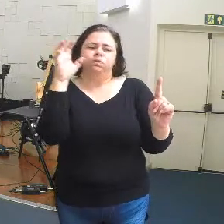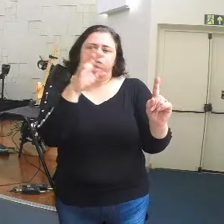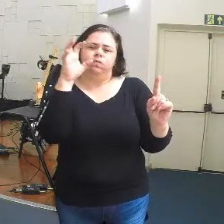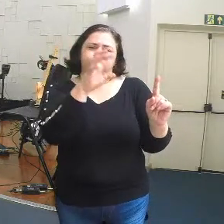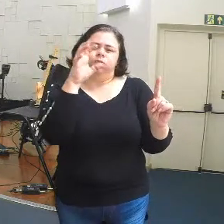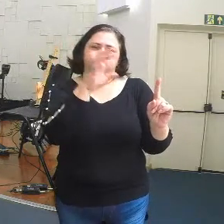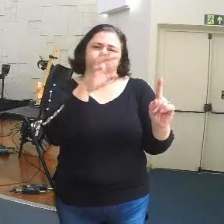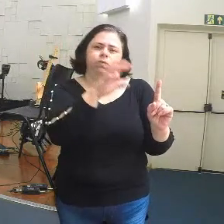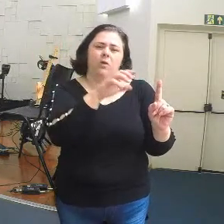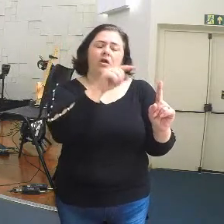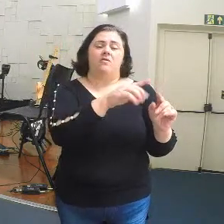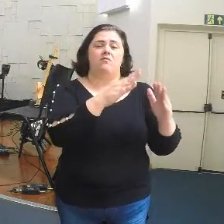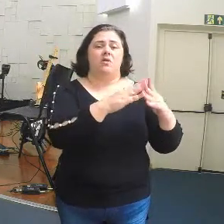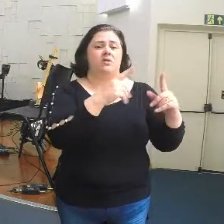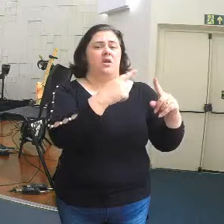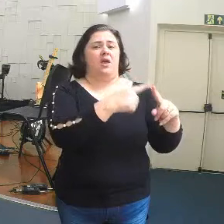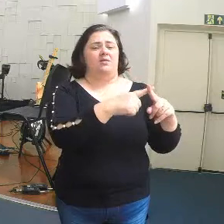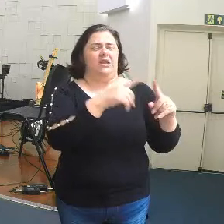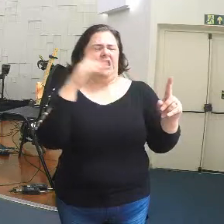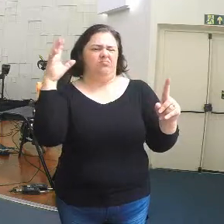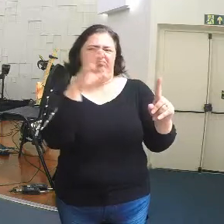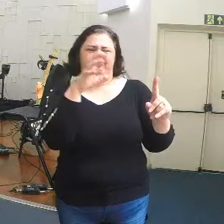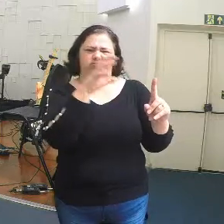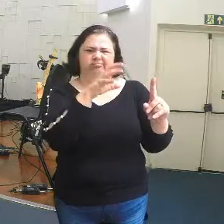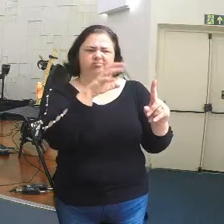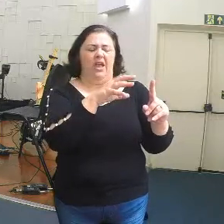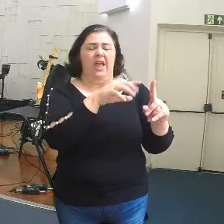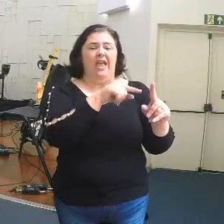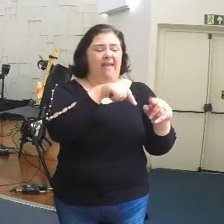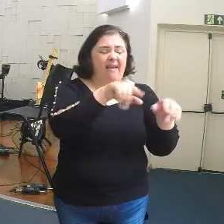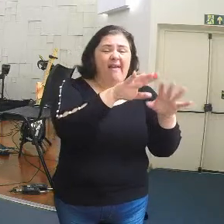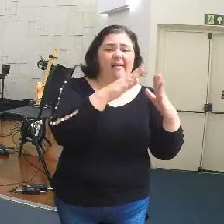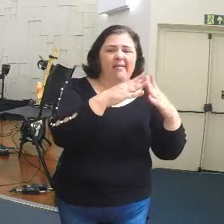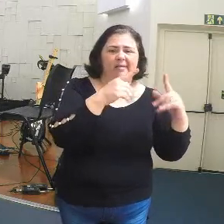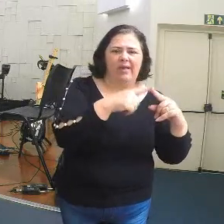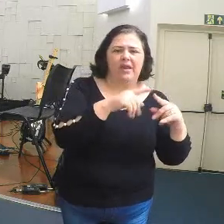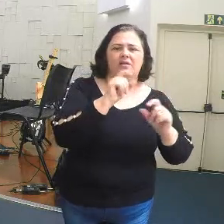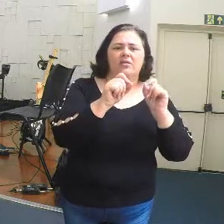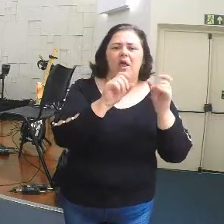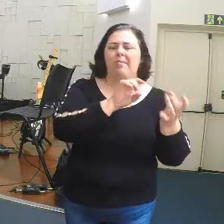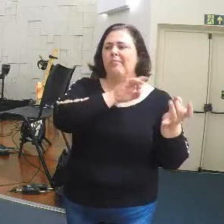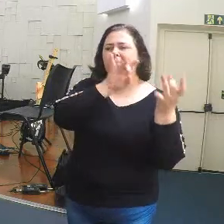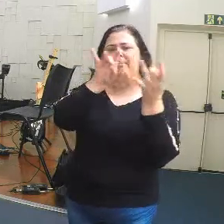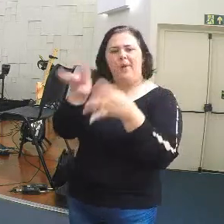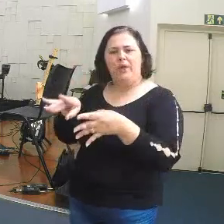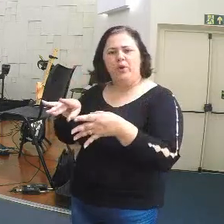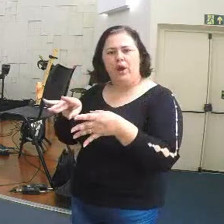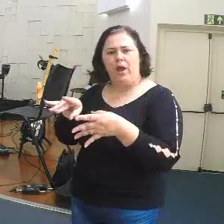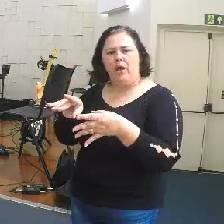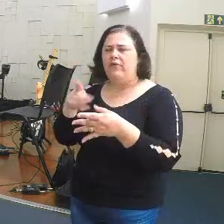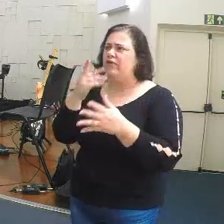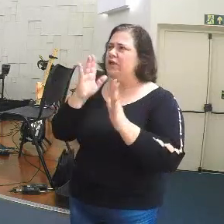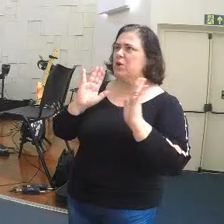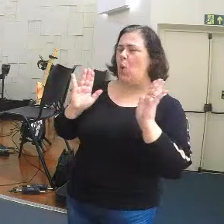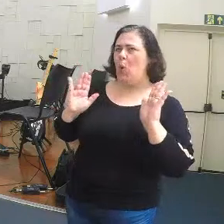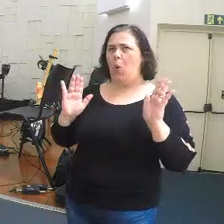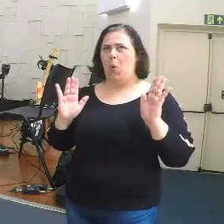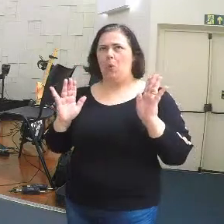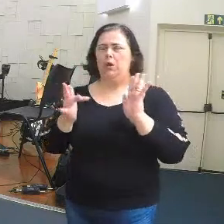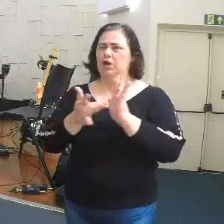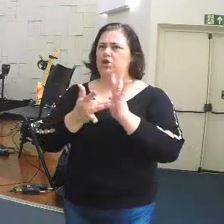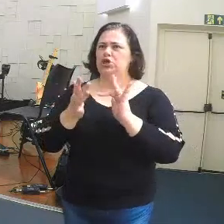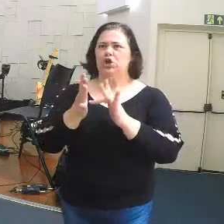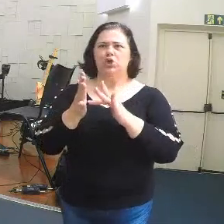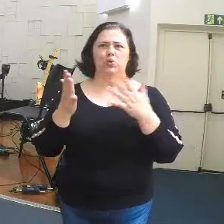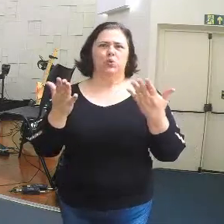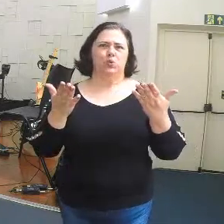doutrina recebida do próprio João e dos apóstolos, de que o Senhor Jesus havia de fato encarnado. Vejam que no primeiro versículo